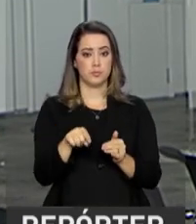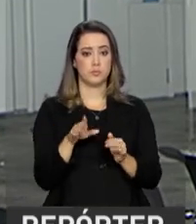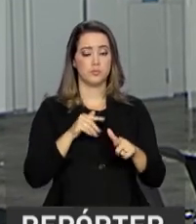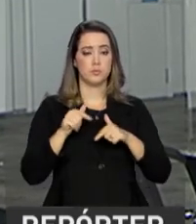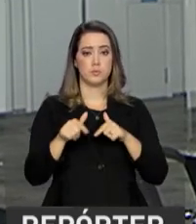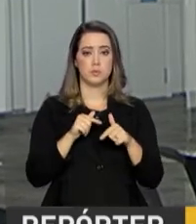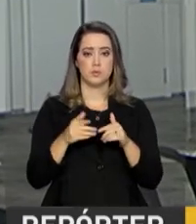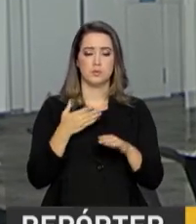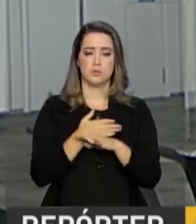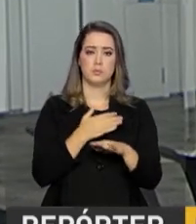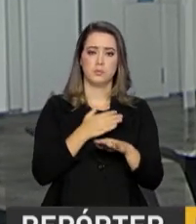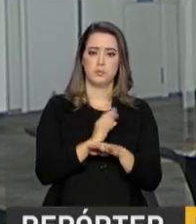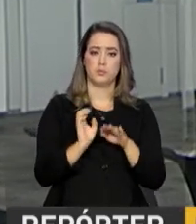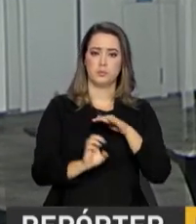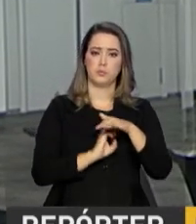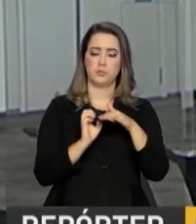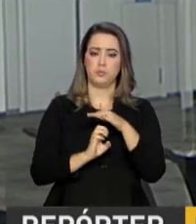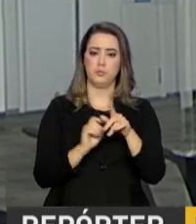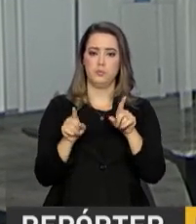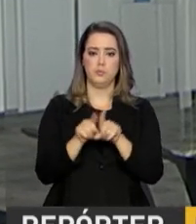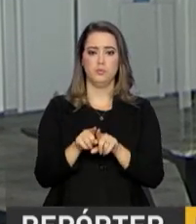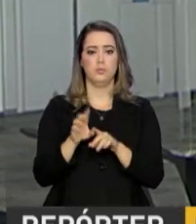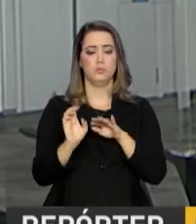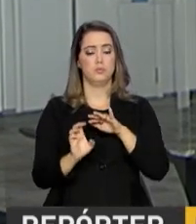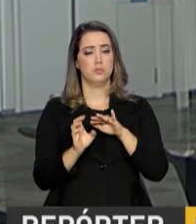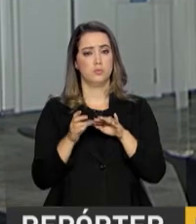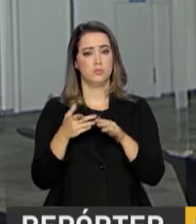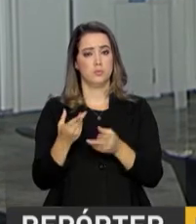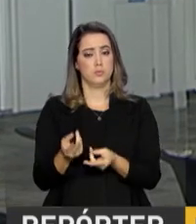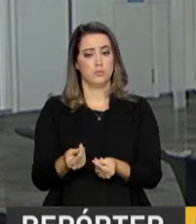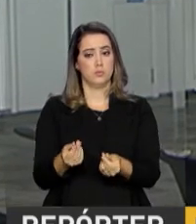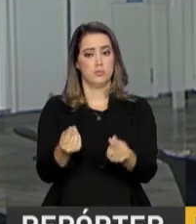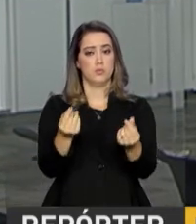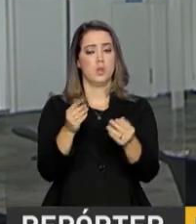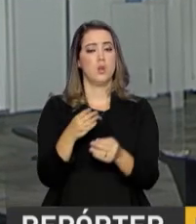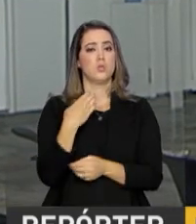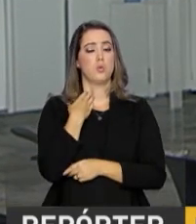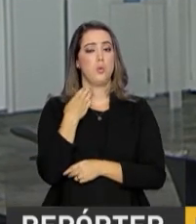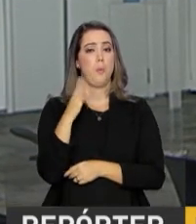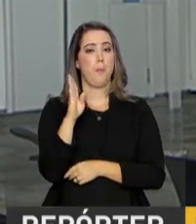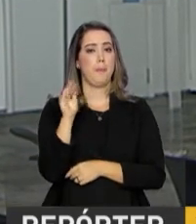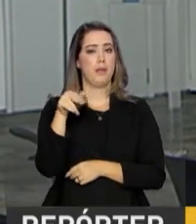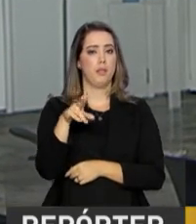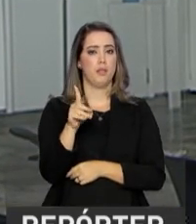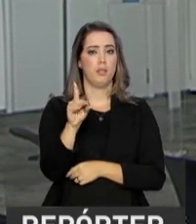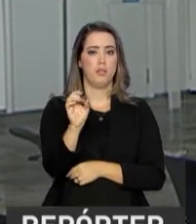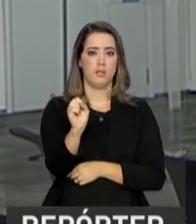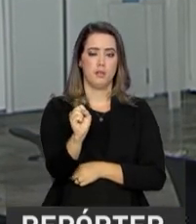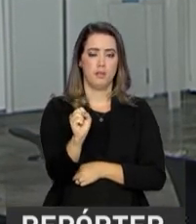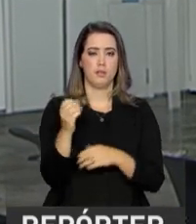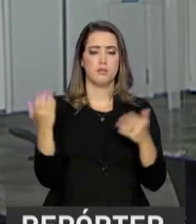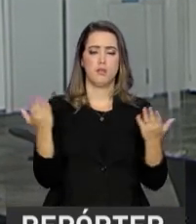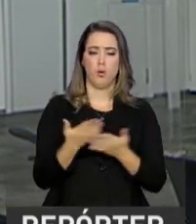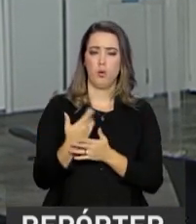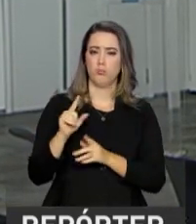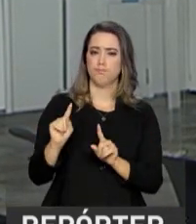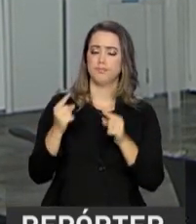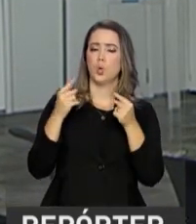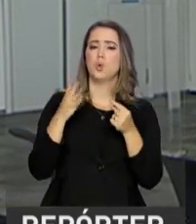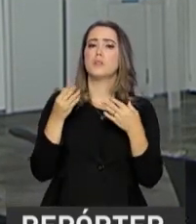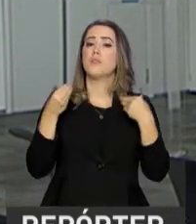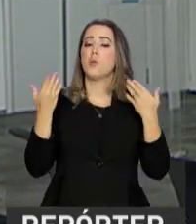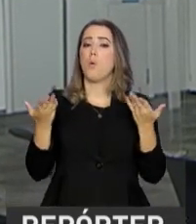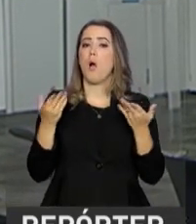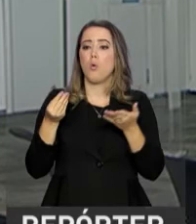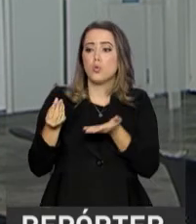acesso dos empresários de pequenos negócios e aos recursos do bnds o desafio é fazer com que esses